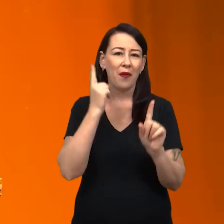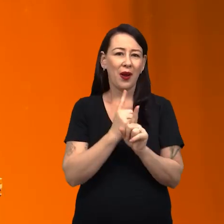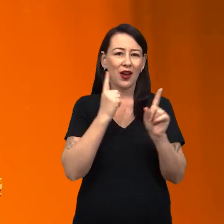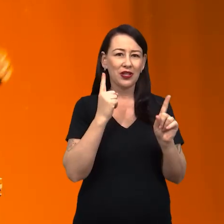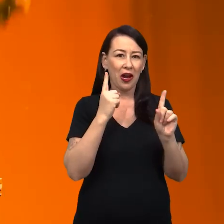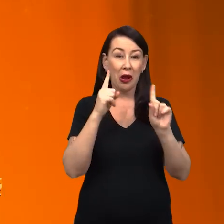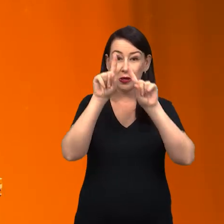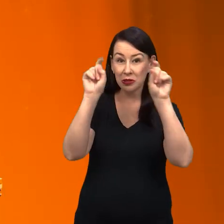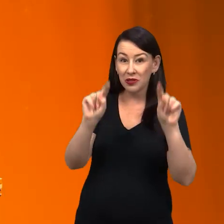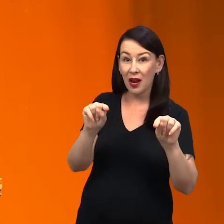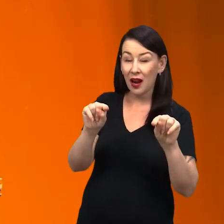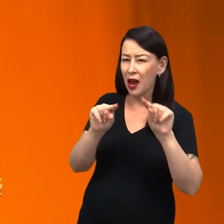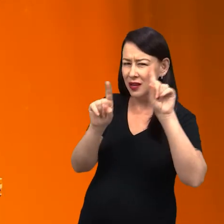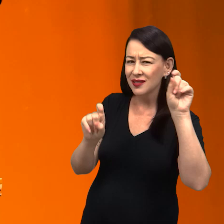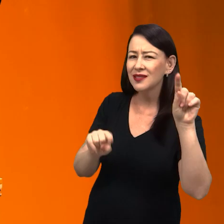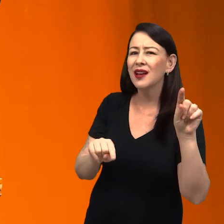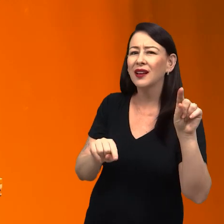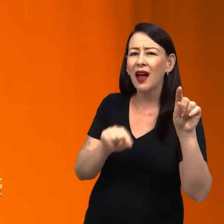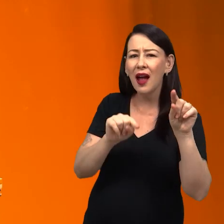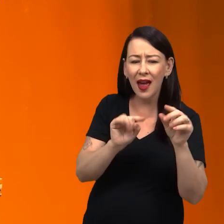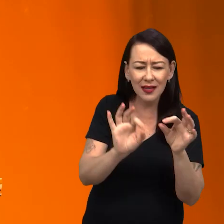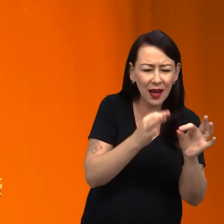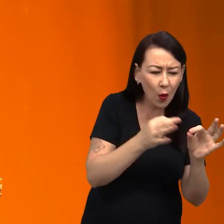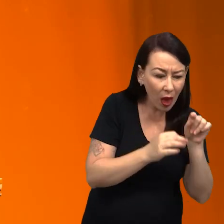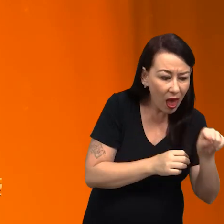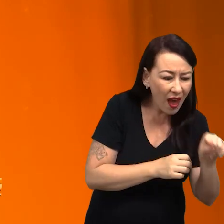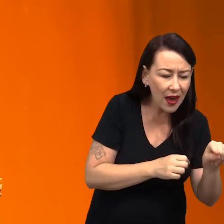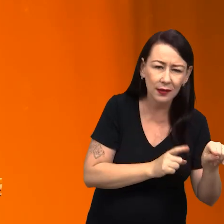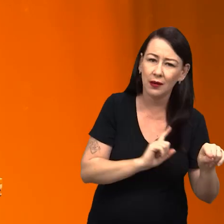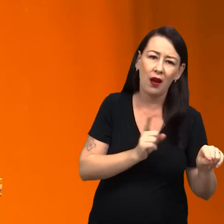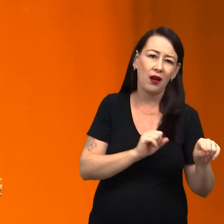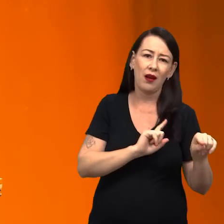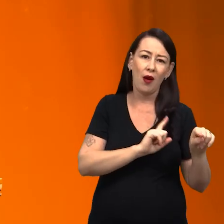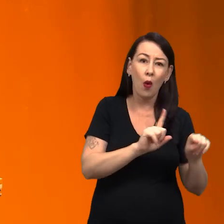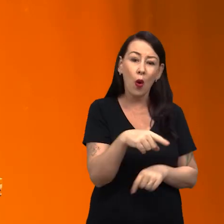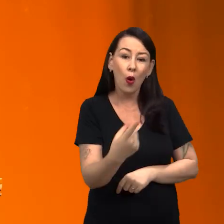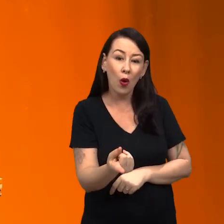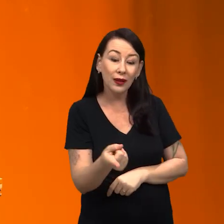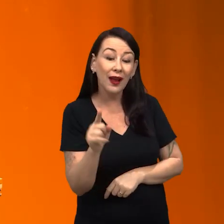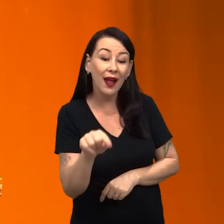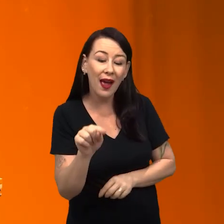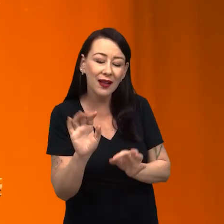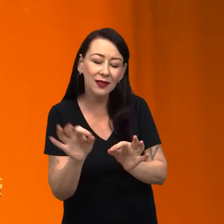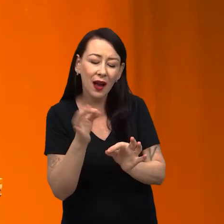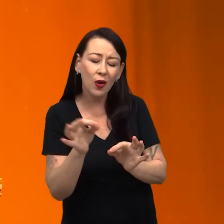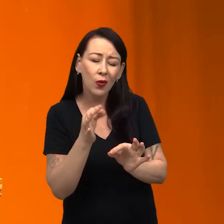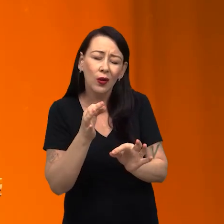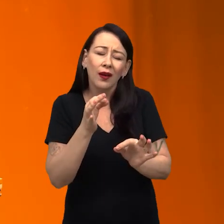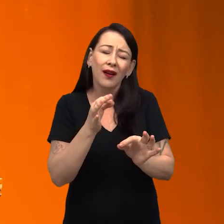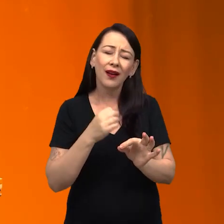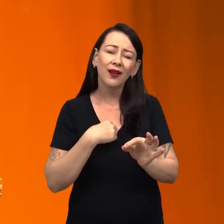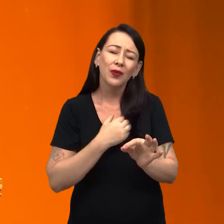acha mais. Será essa minha agulhinha? Será essa não? Será essa agulhinha do